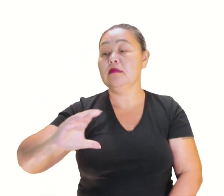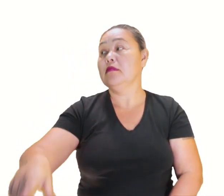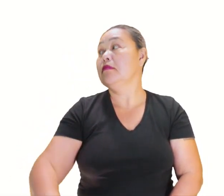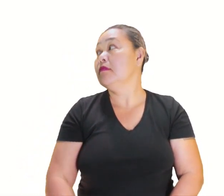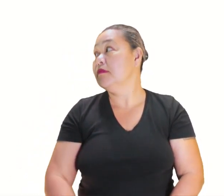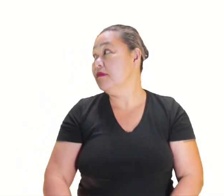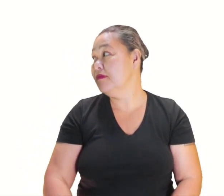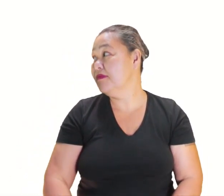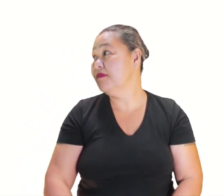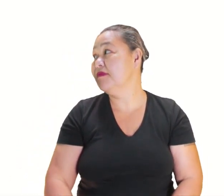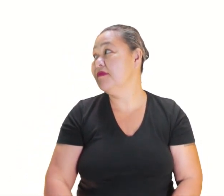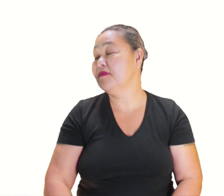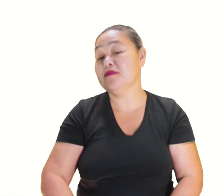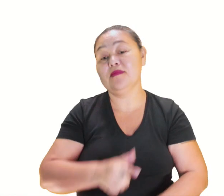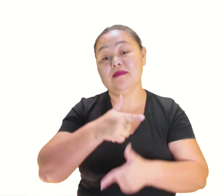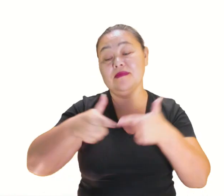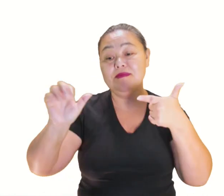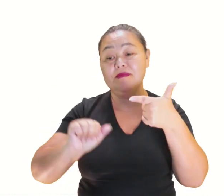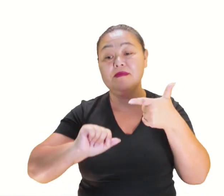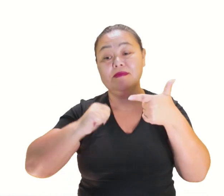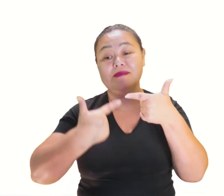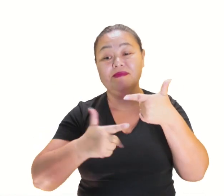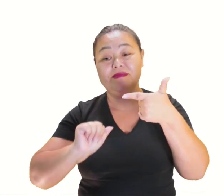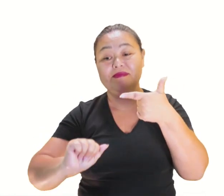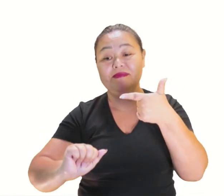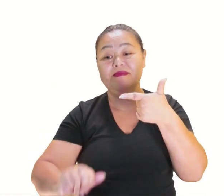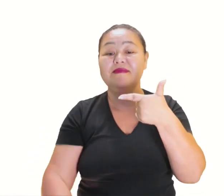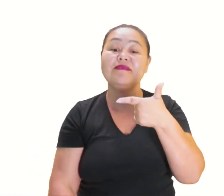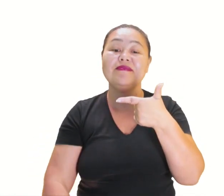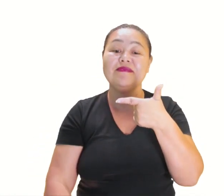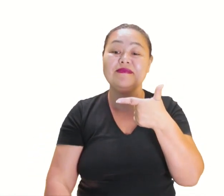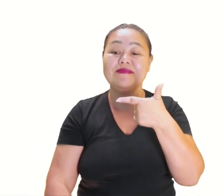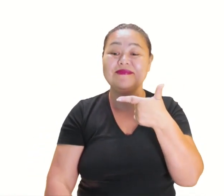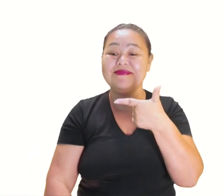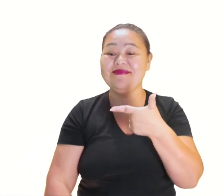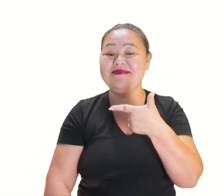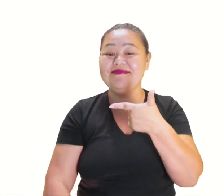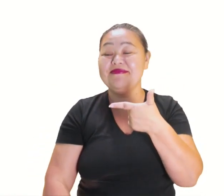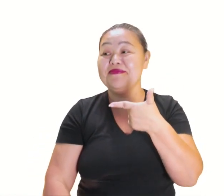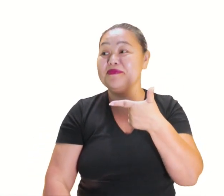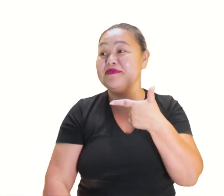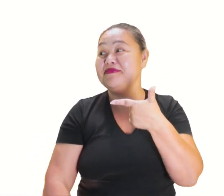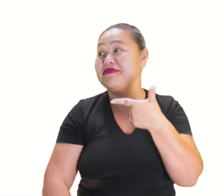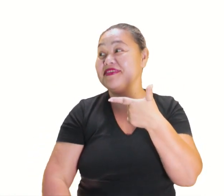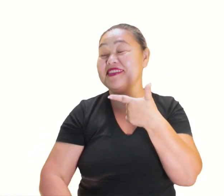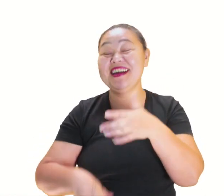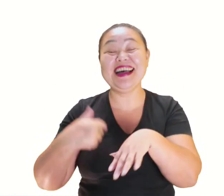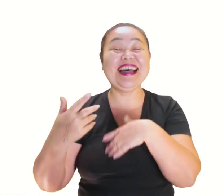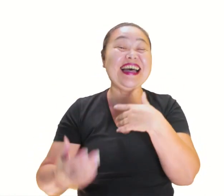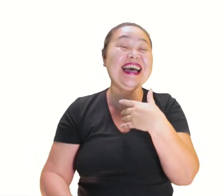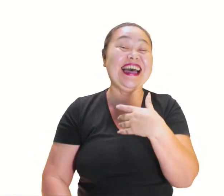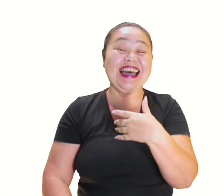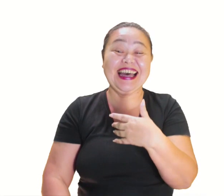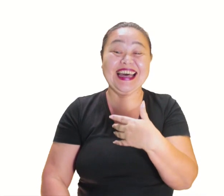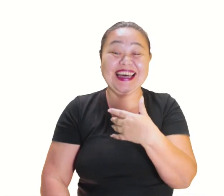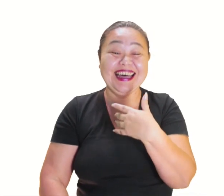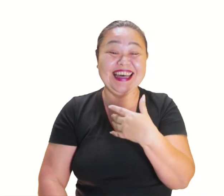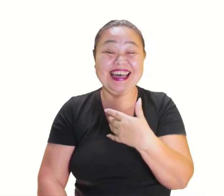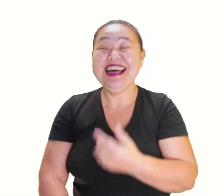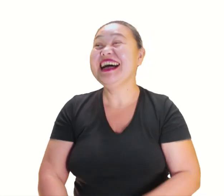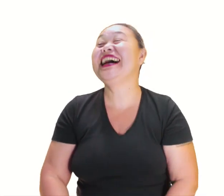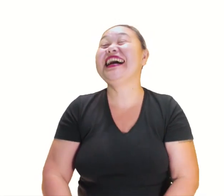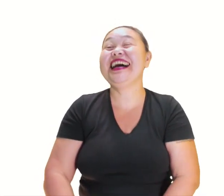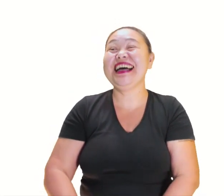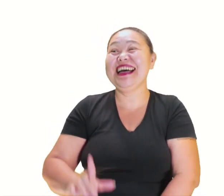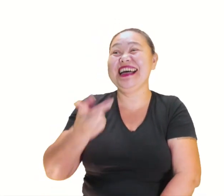a vezes c, dividido por 2a. Olha aí, a nossa intérprete, ela já faz na frente, já.